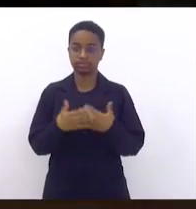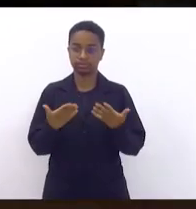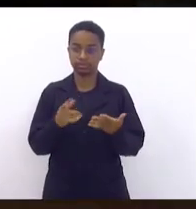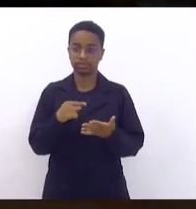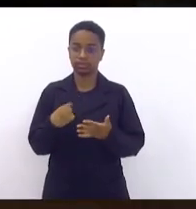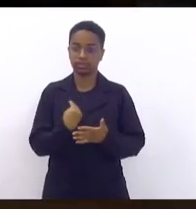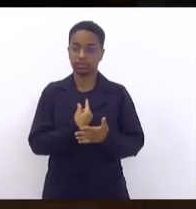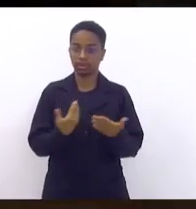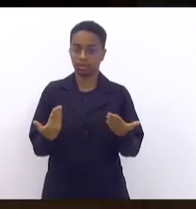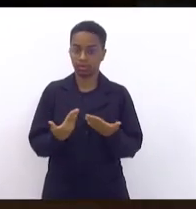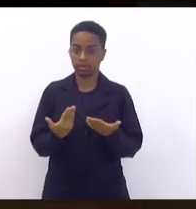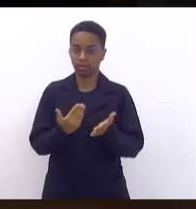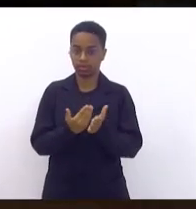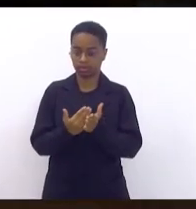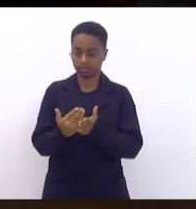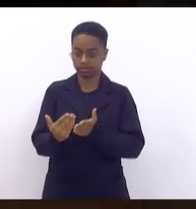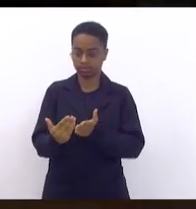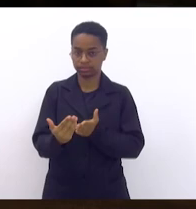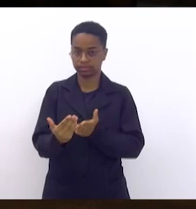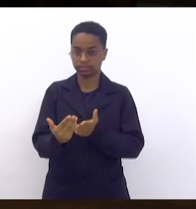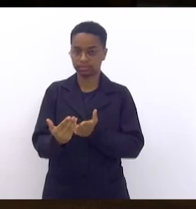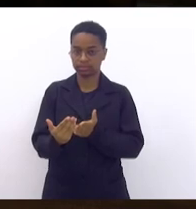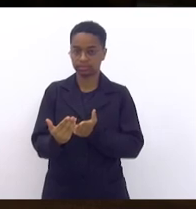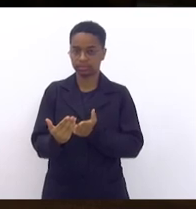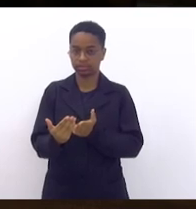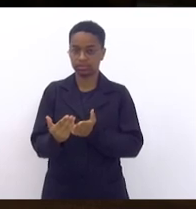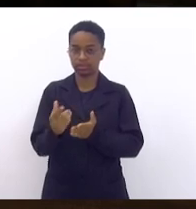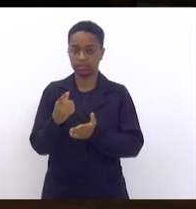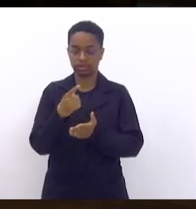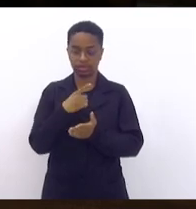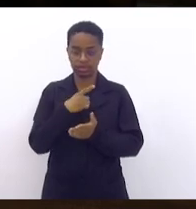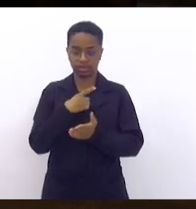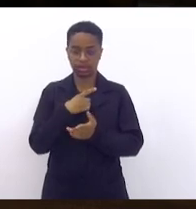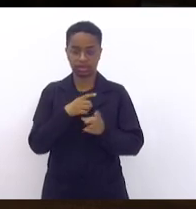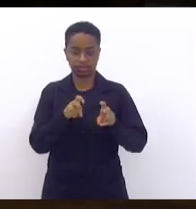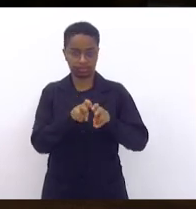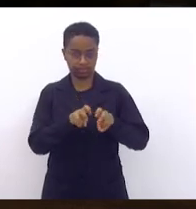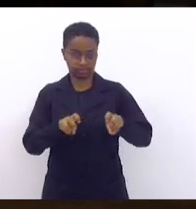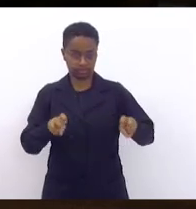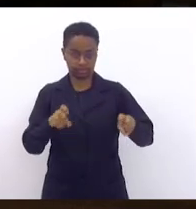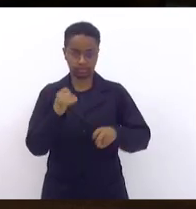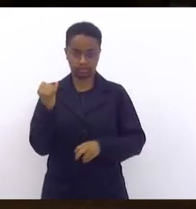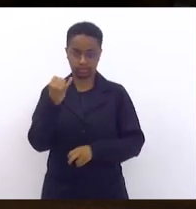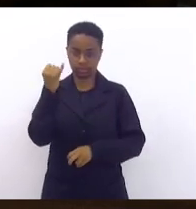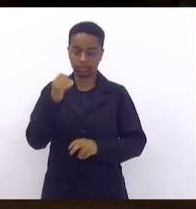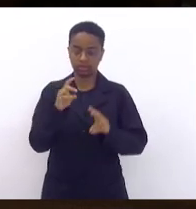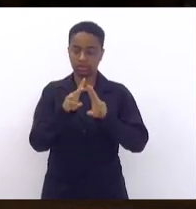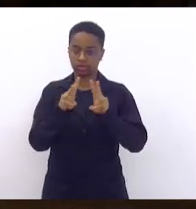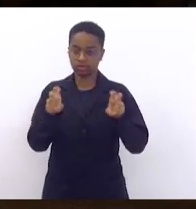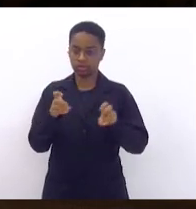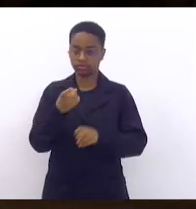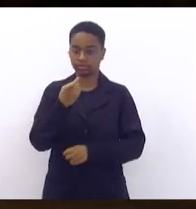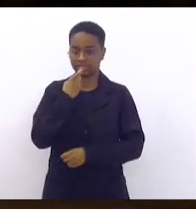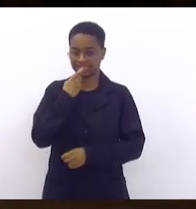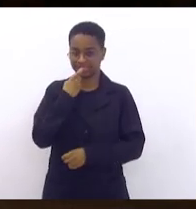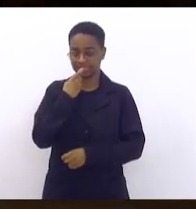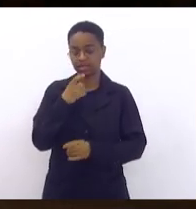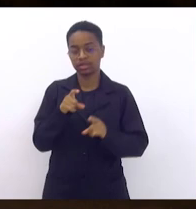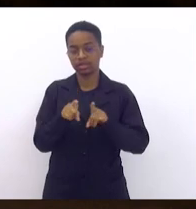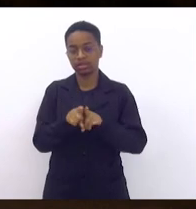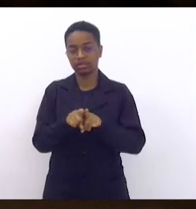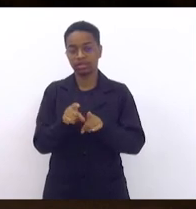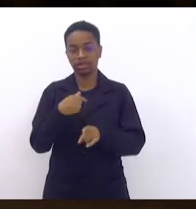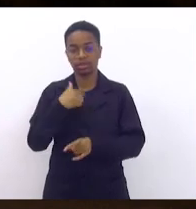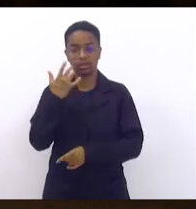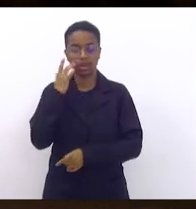iniciar agora então é a nossa importante mesa né É sobre sobre o tema do plástico eu acho que a gente tem